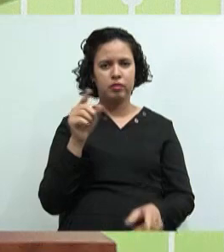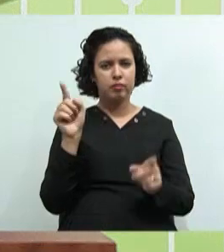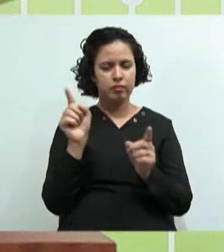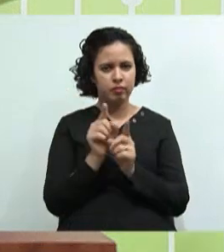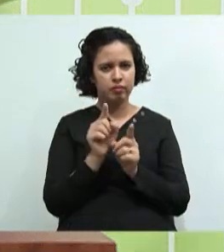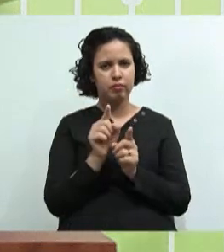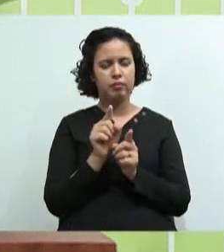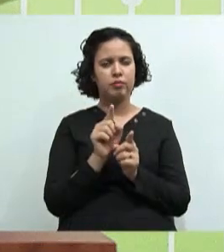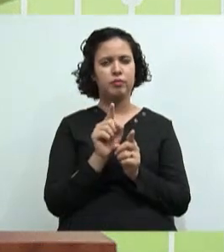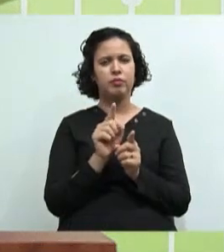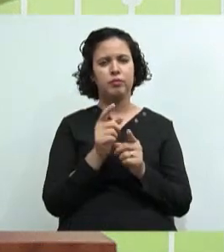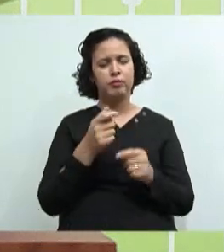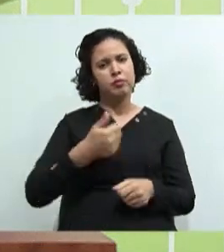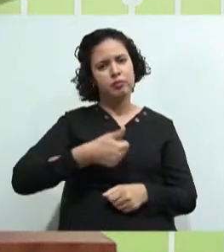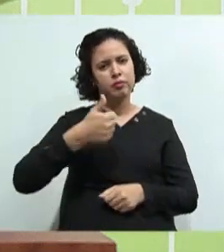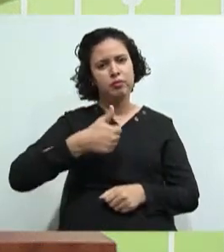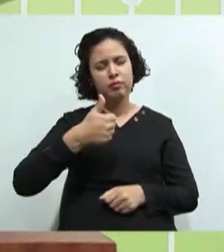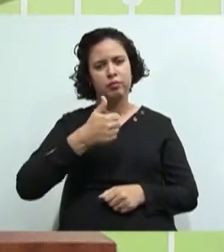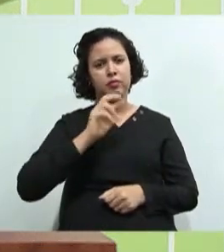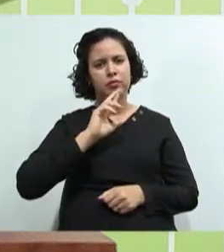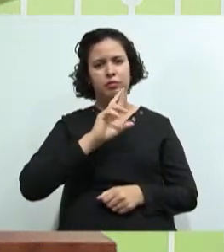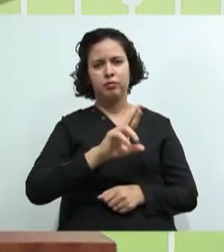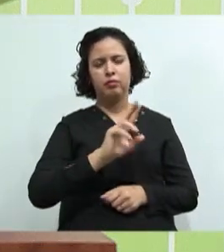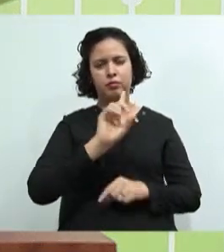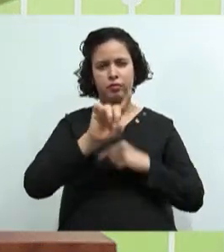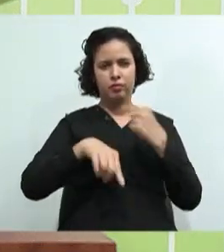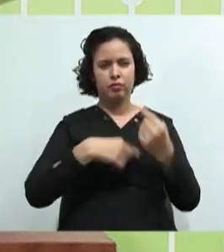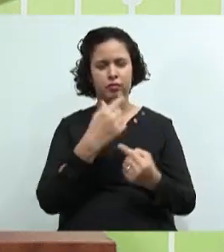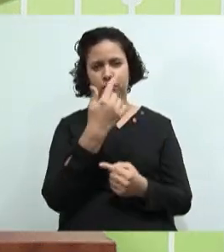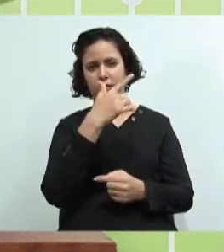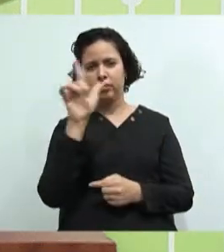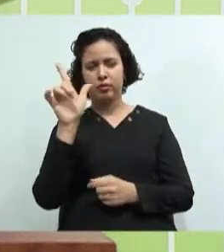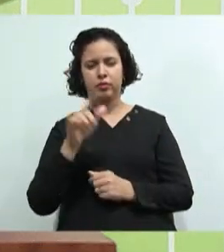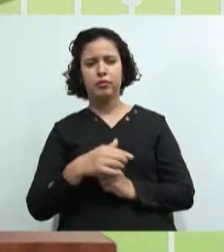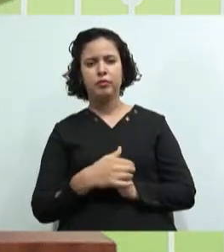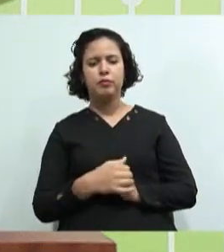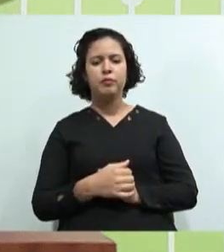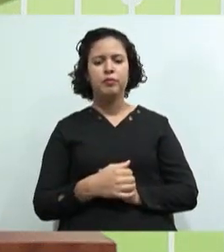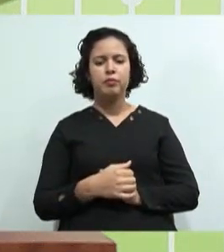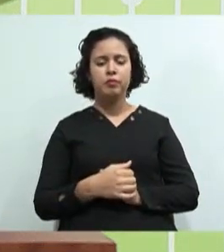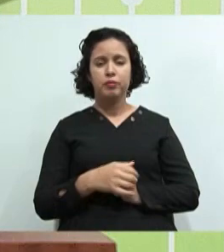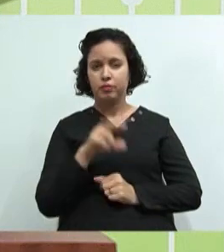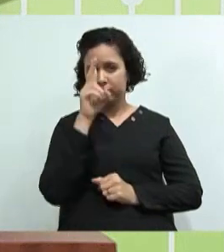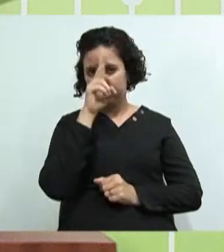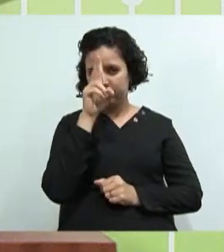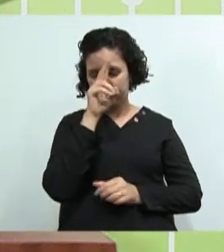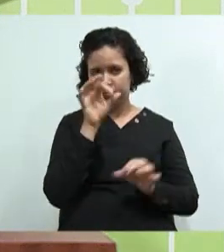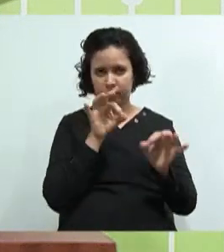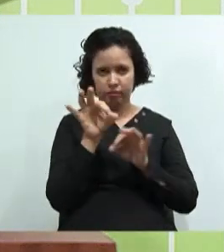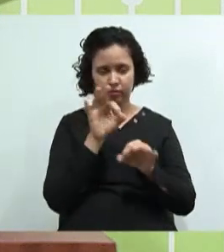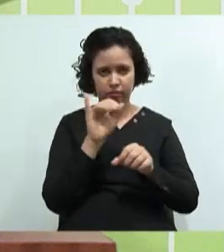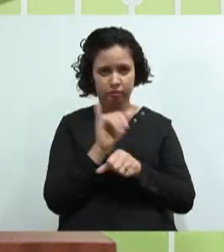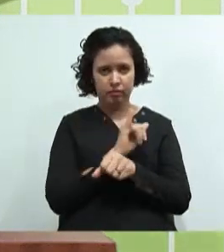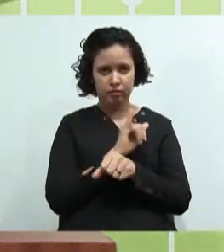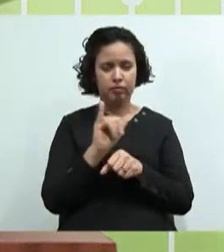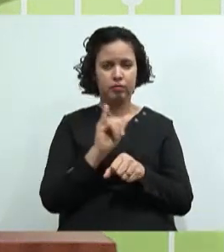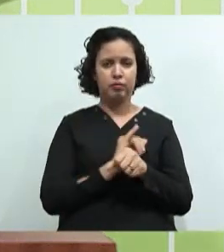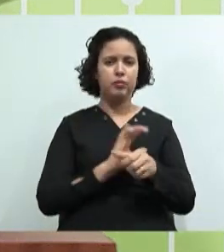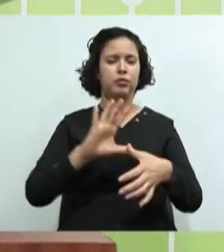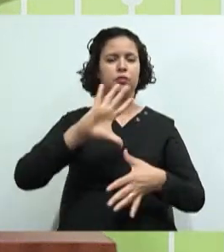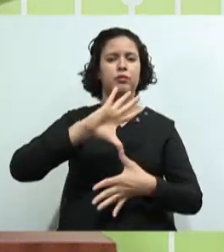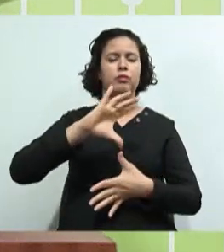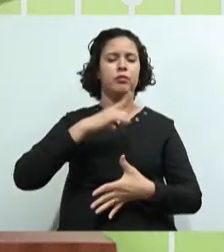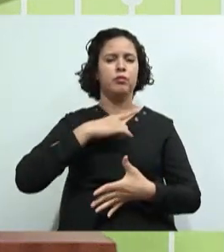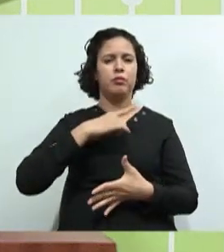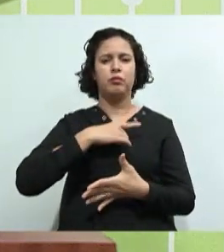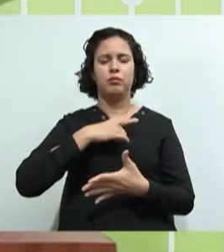serem cumpridas, eu primeiro preciso cumpri-las para poder passar para uma próxima. Lembra lá do planejamento estratégico, do mapa, que ele tinha uma relação de causa e